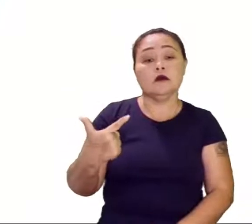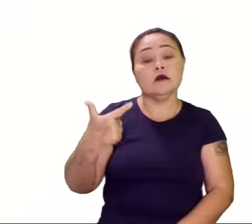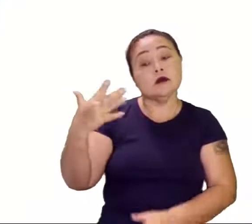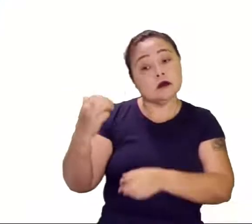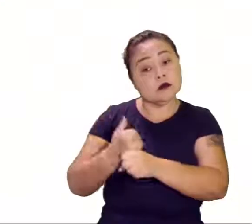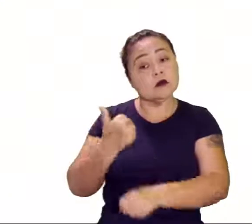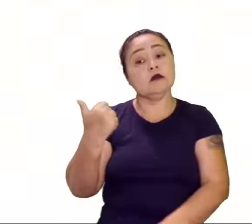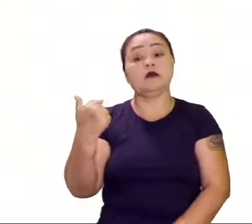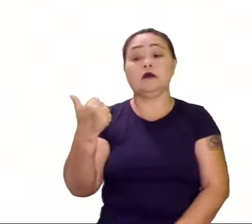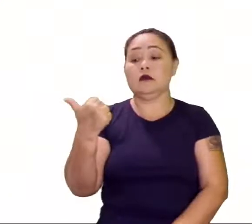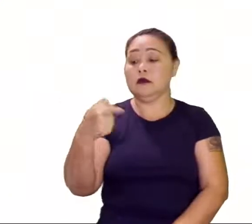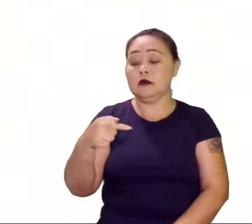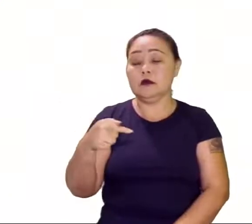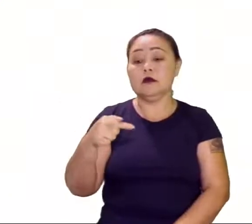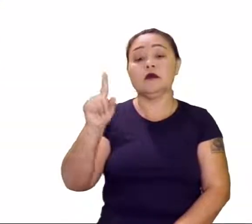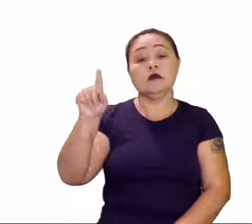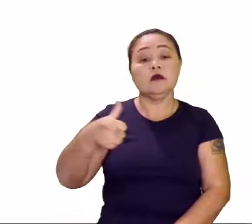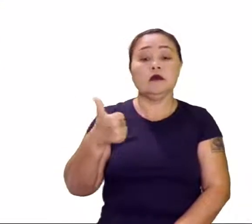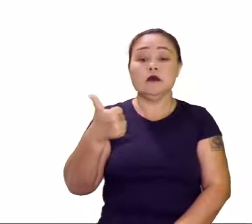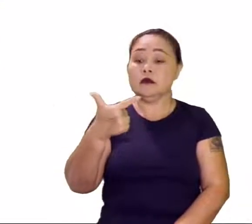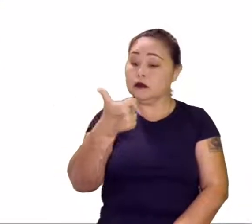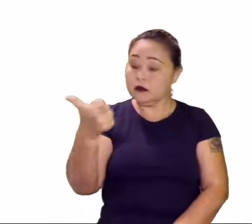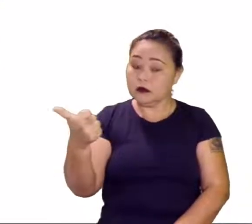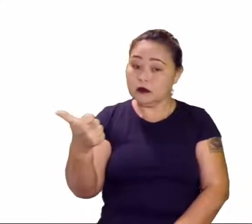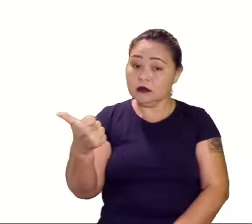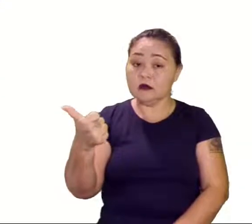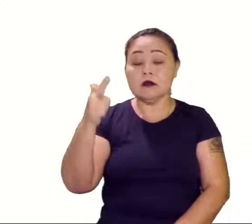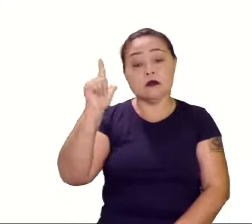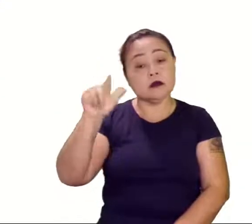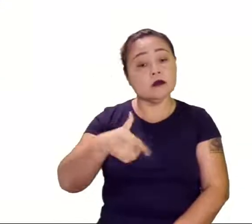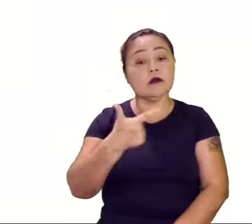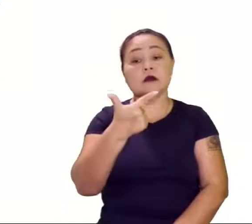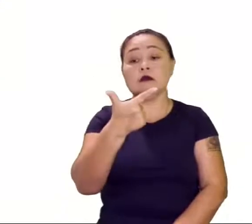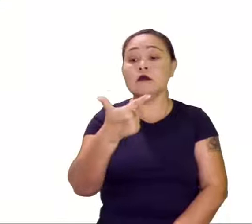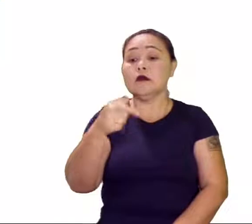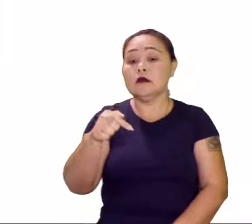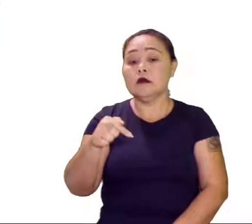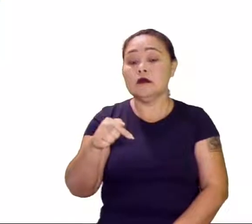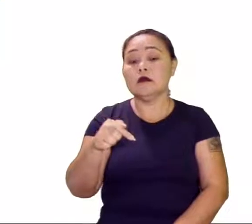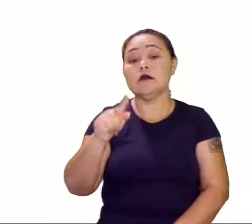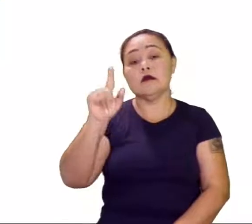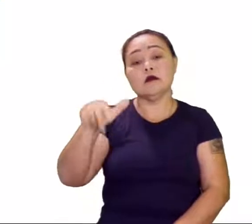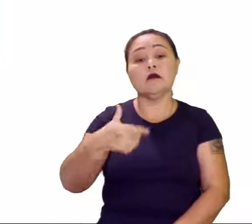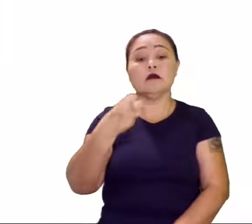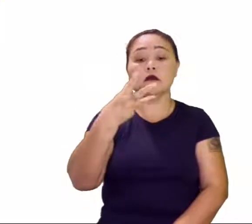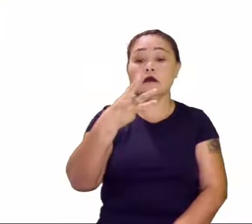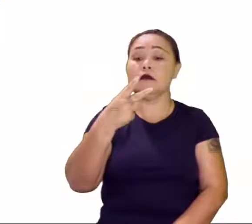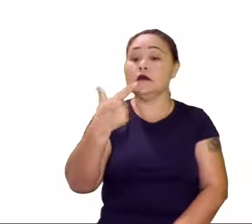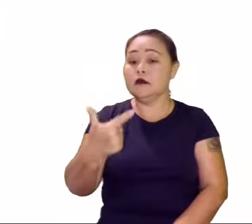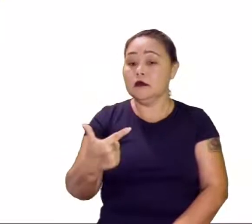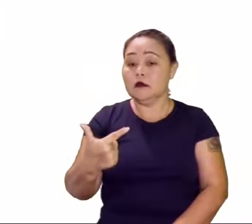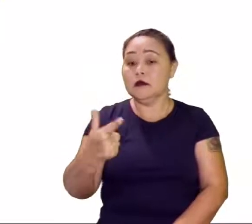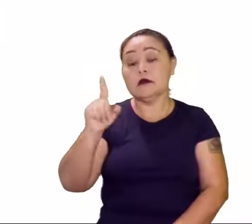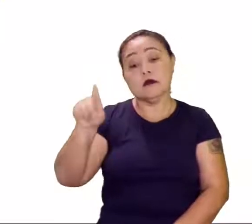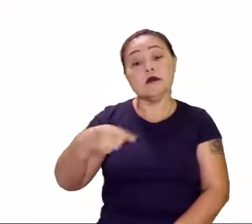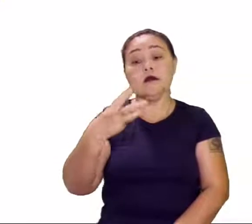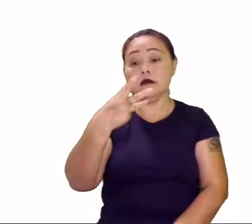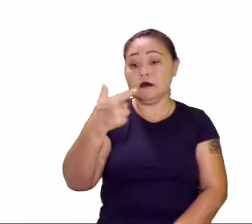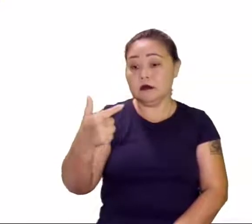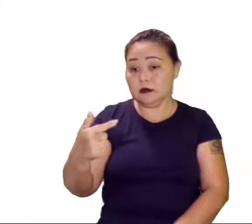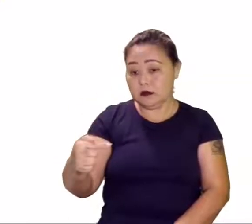Mais 5. 17. Mais 5. 22. Mais 5. 27. Mais 5. 32. E mais